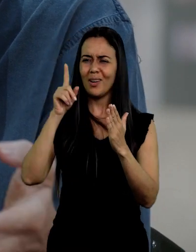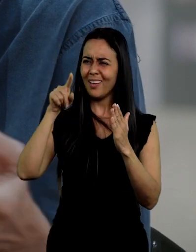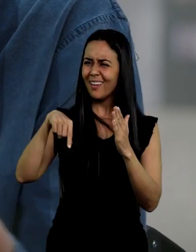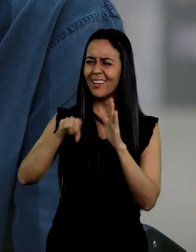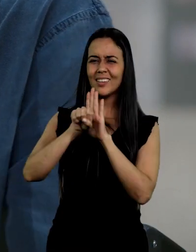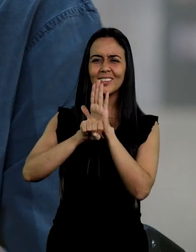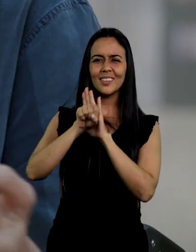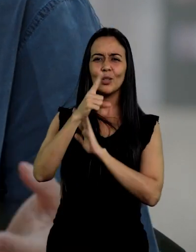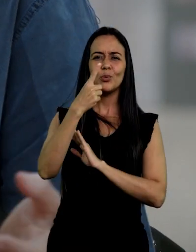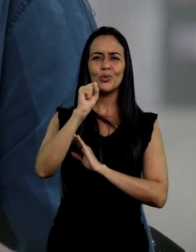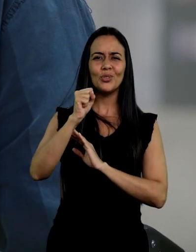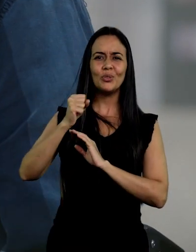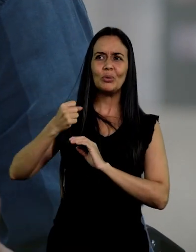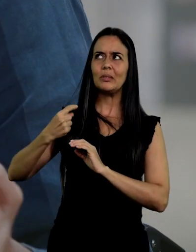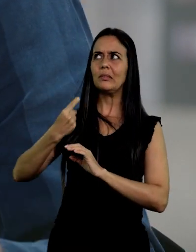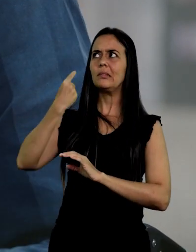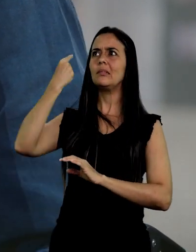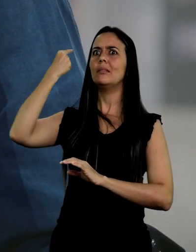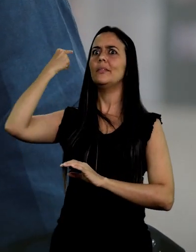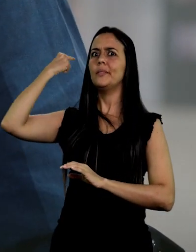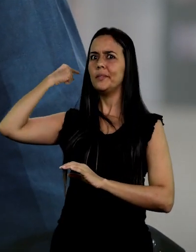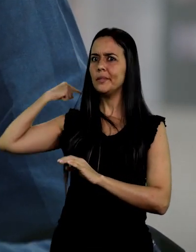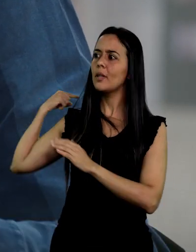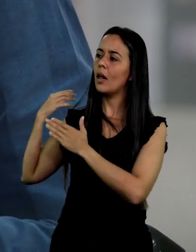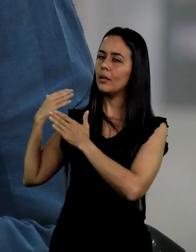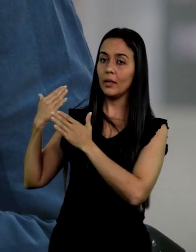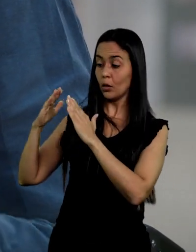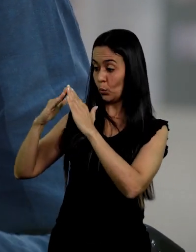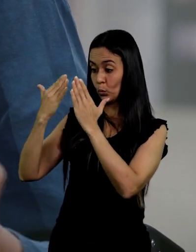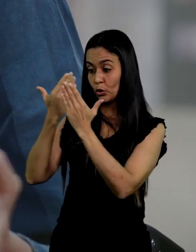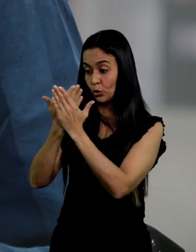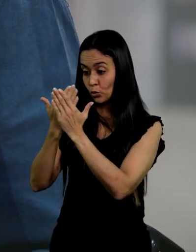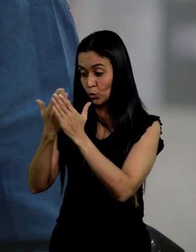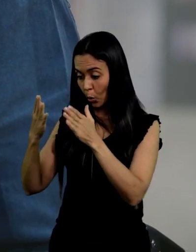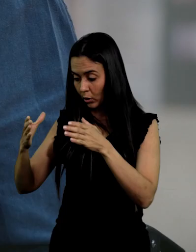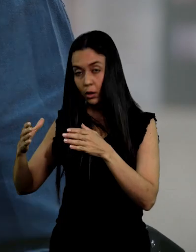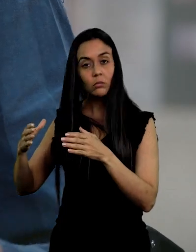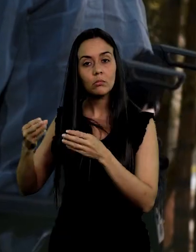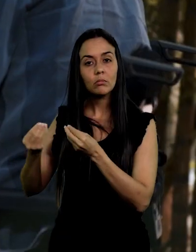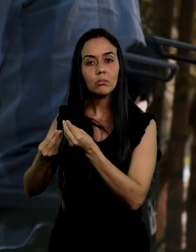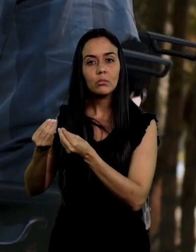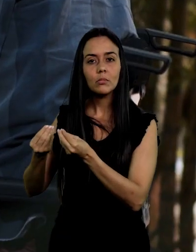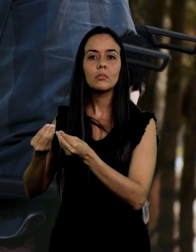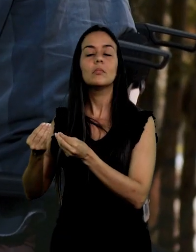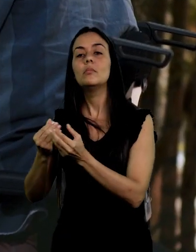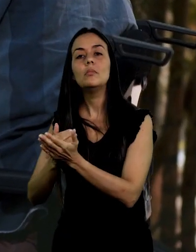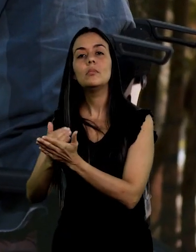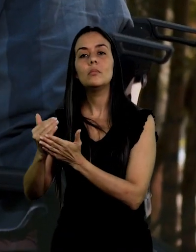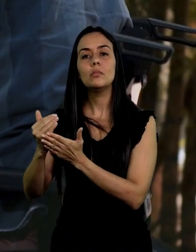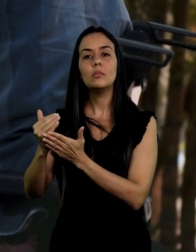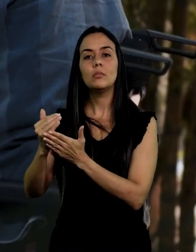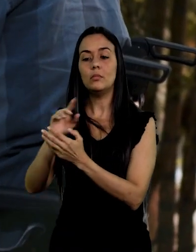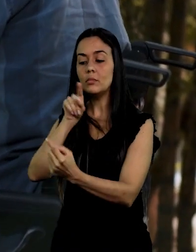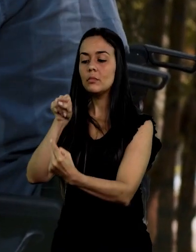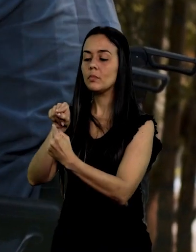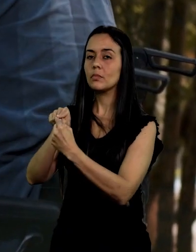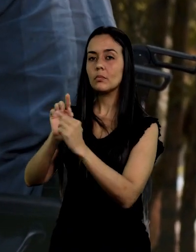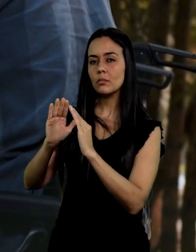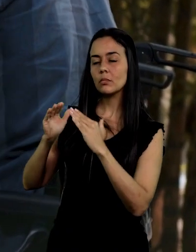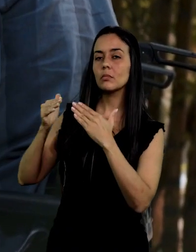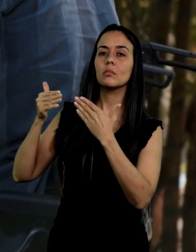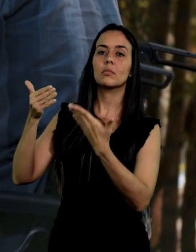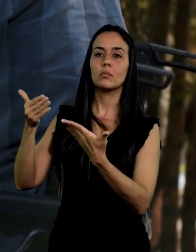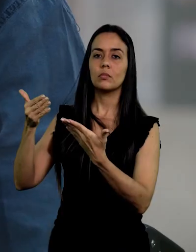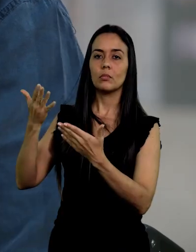XVIII, né? É uma instituição, no meu entender, formada para formar mão de obra